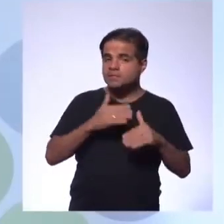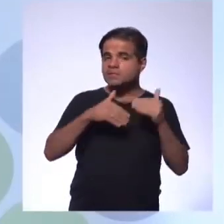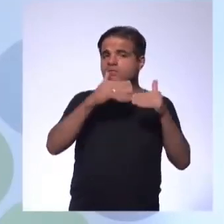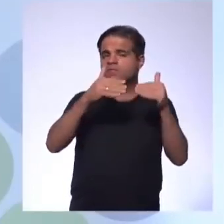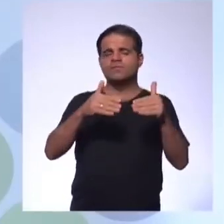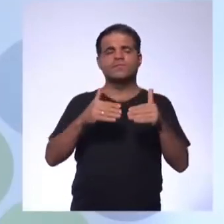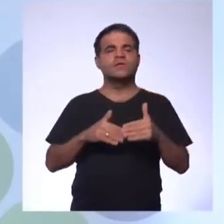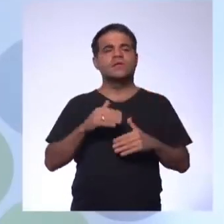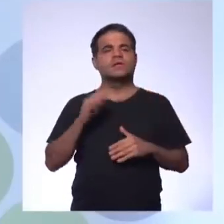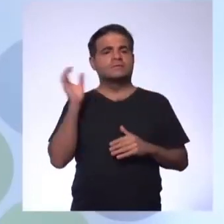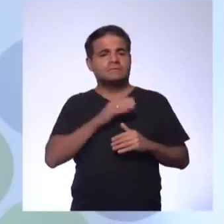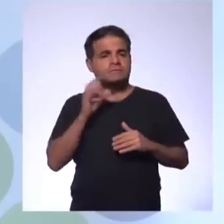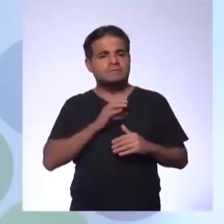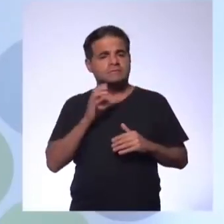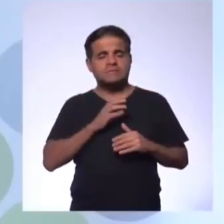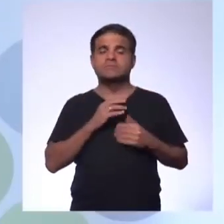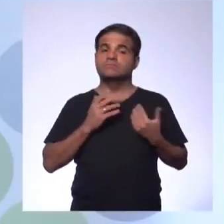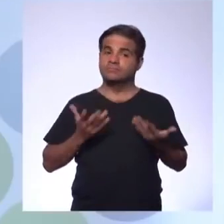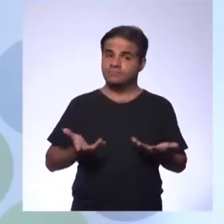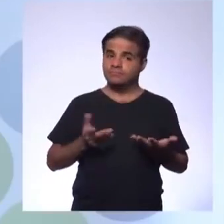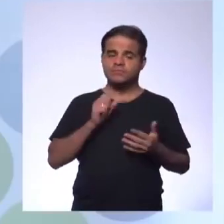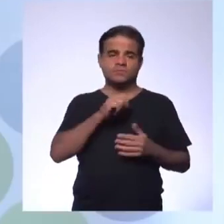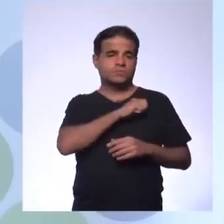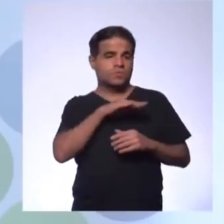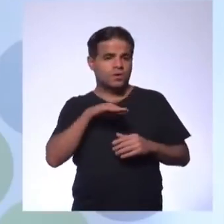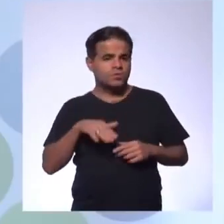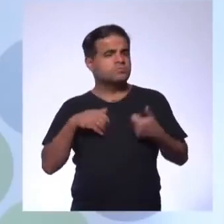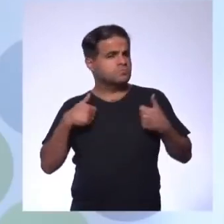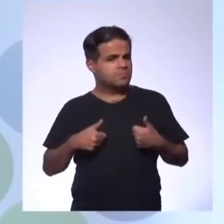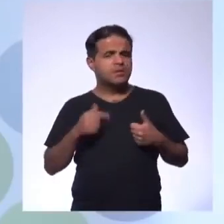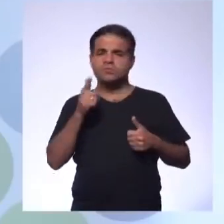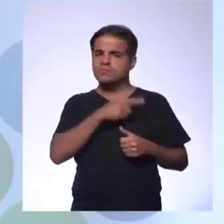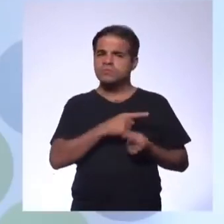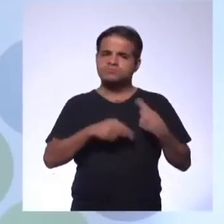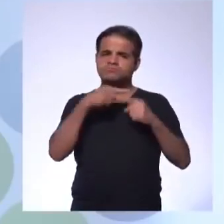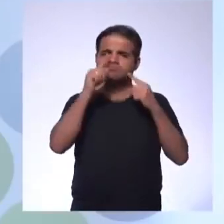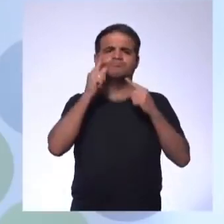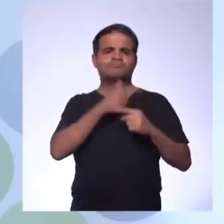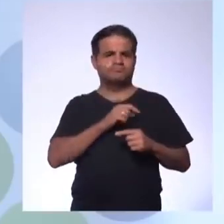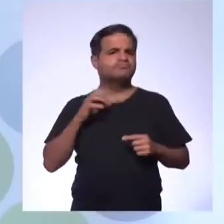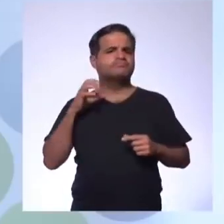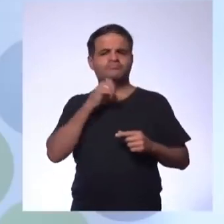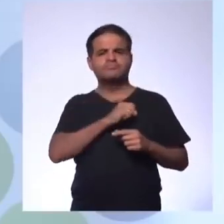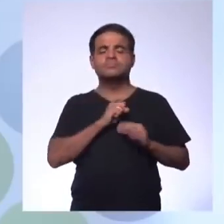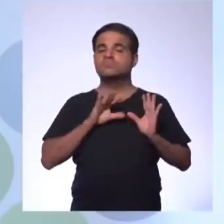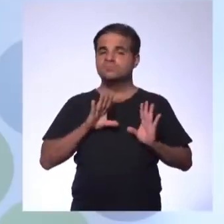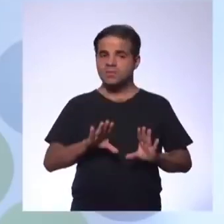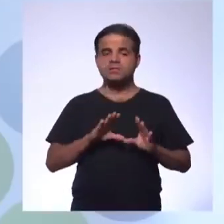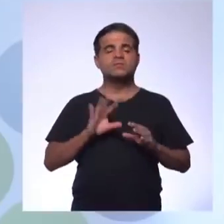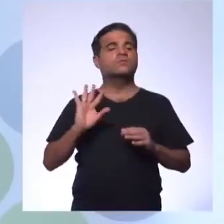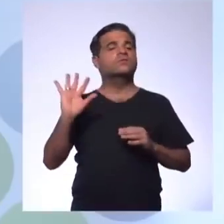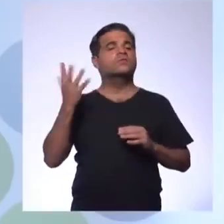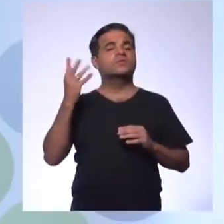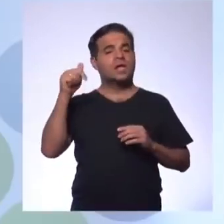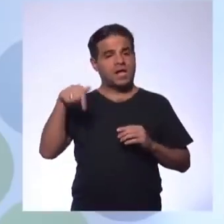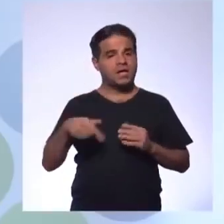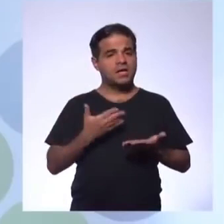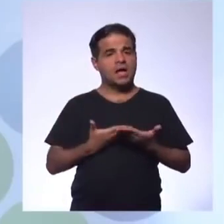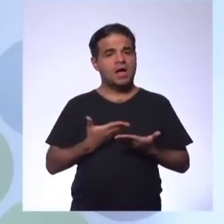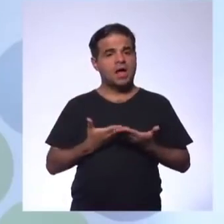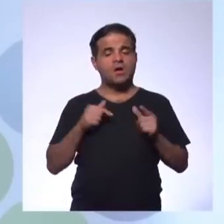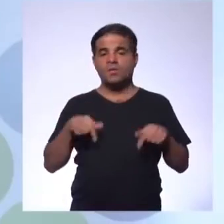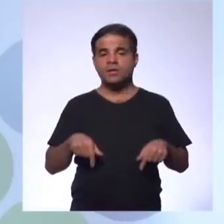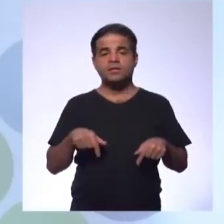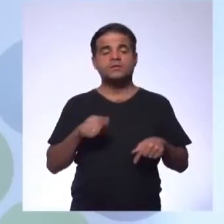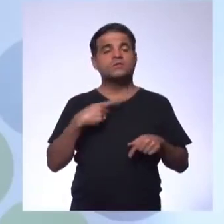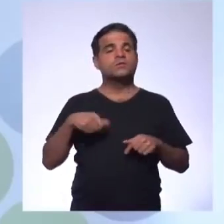desenvolver na pressa, bom, se você for um aluno muito aplicado, você até consegue fazer tudo muito rápido. Porém, o que vai acontecer aqui na nossa aula?